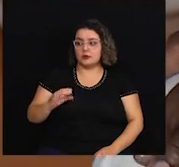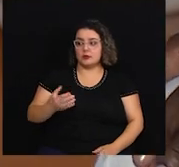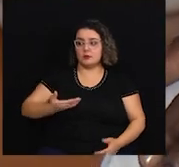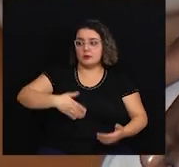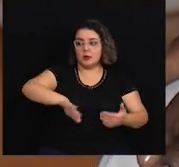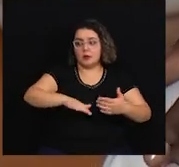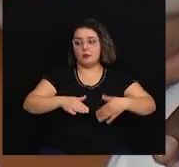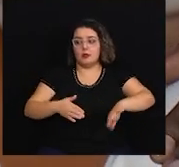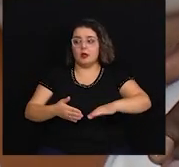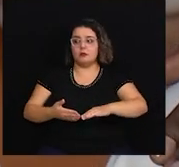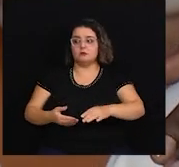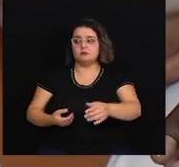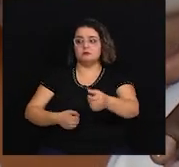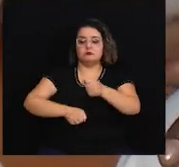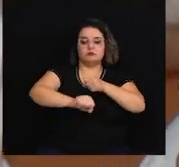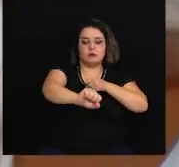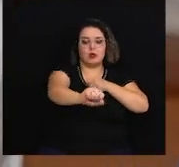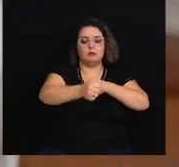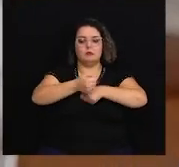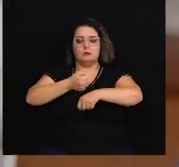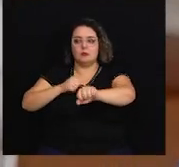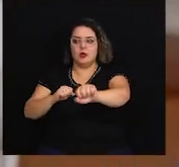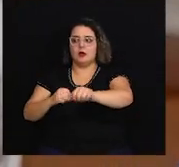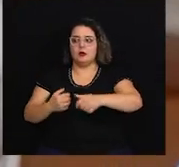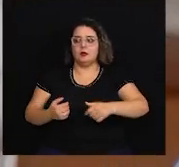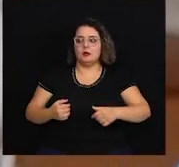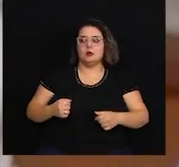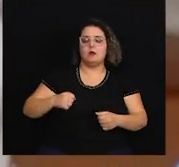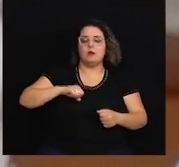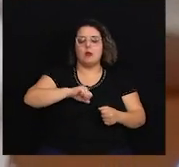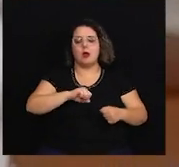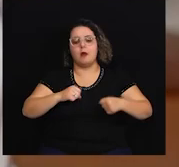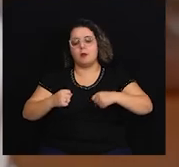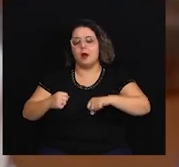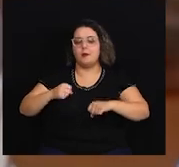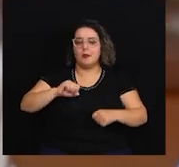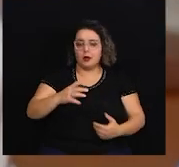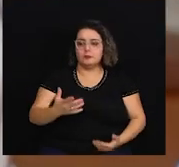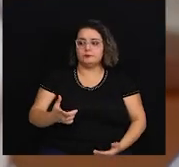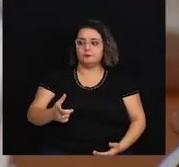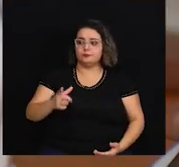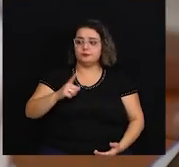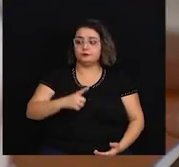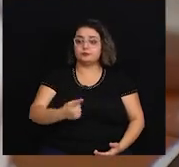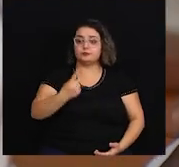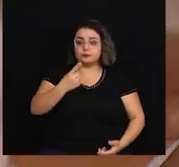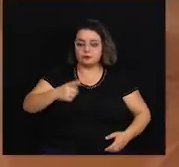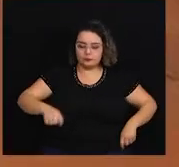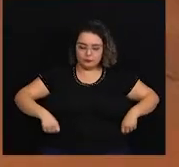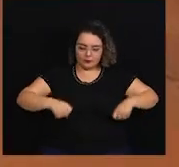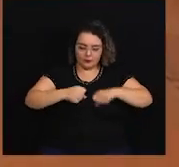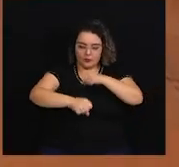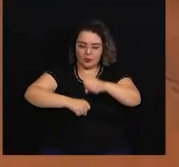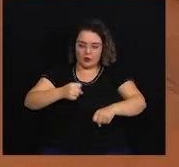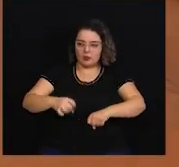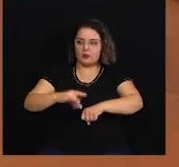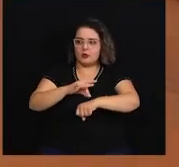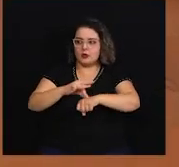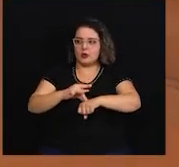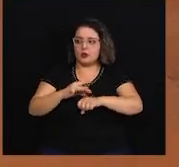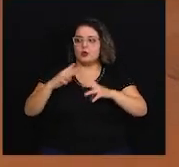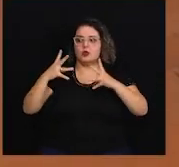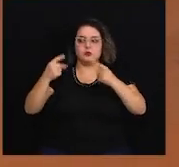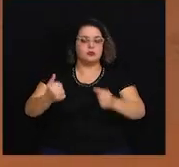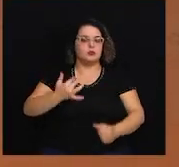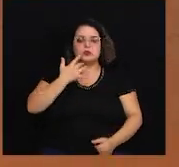conectar no caráter e não tirou Gui luta eu posso chegamos um faixa-preta disputou o resto todo